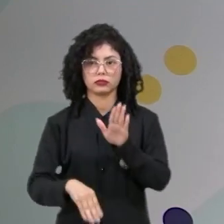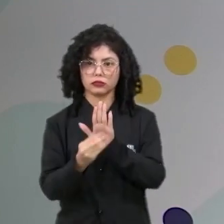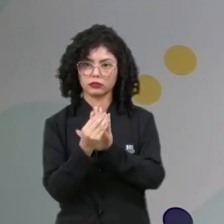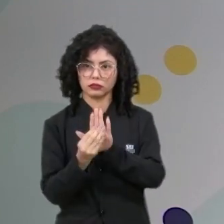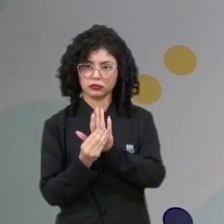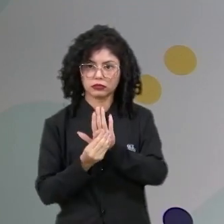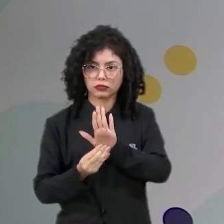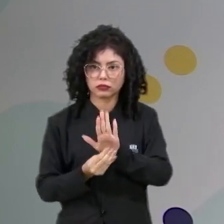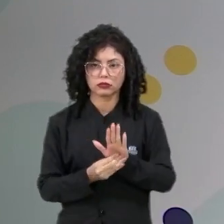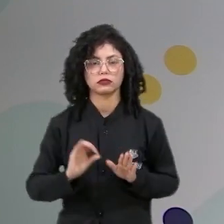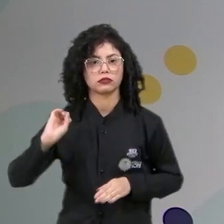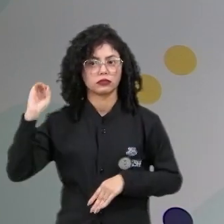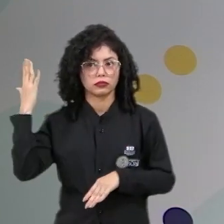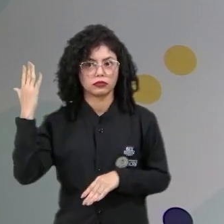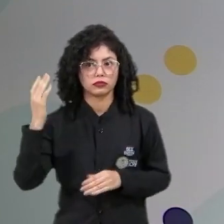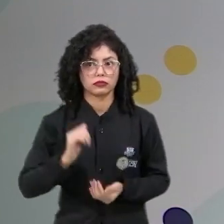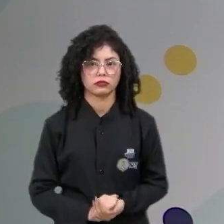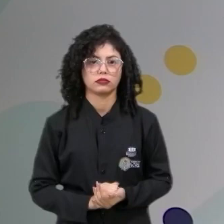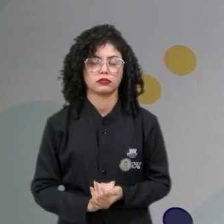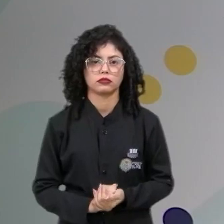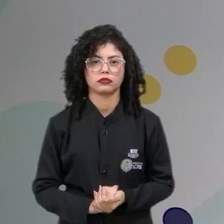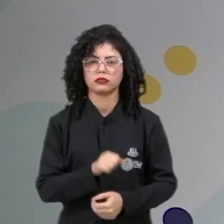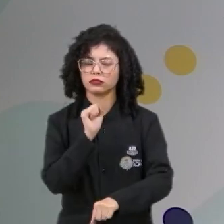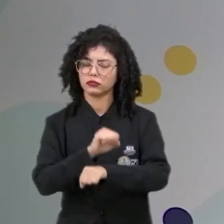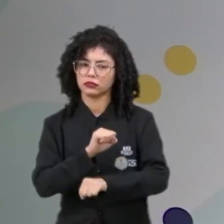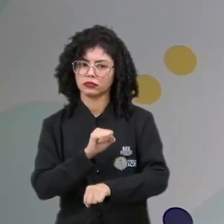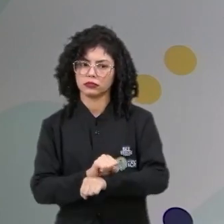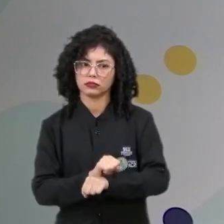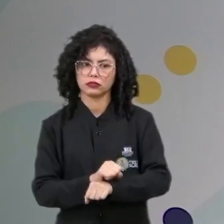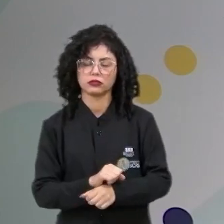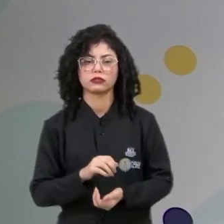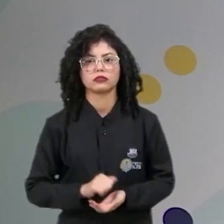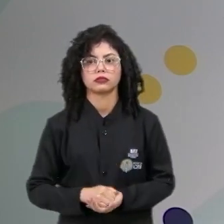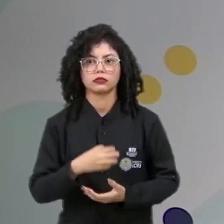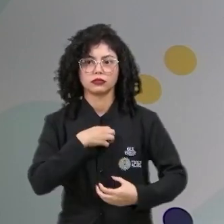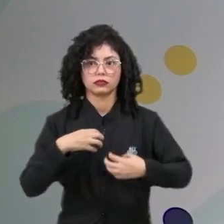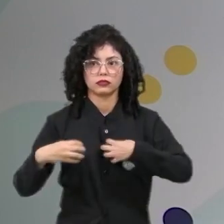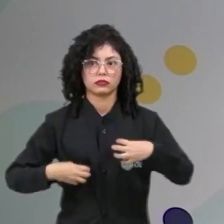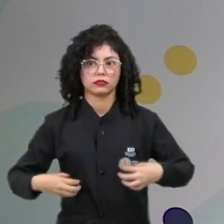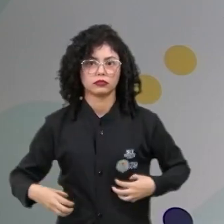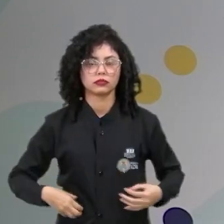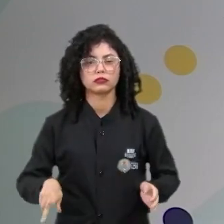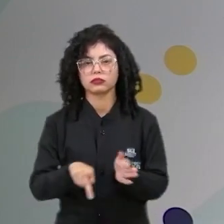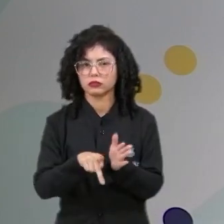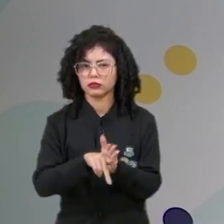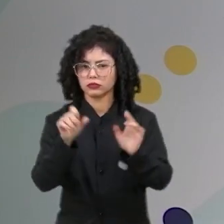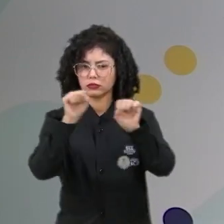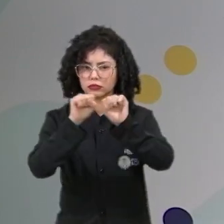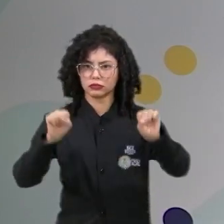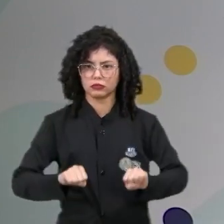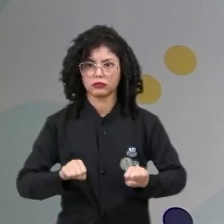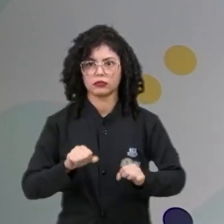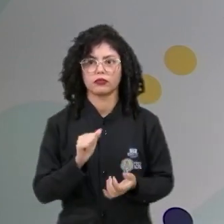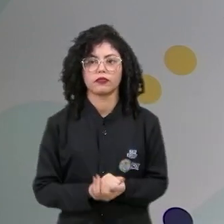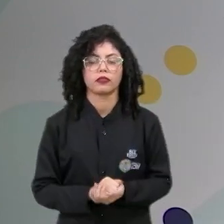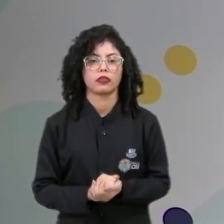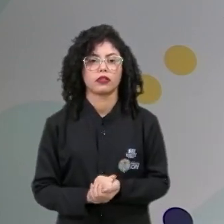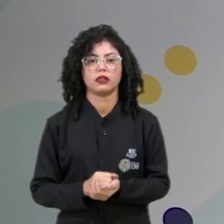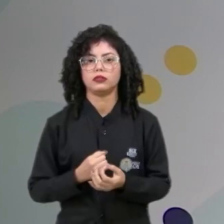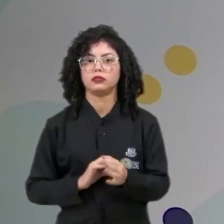tenha ocorrido que não era esperado com esse organismo. Tá? O sistema